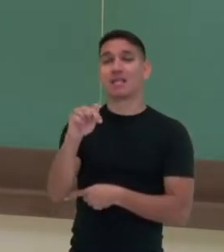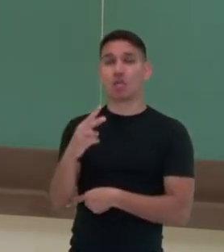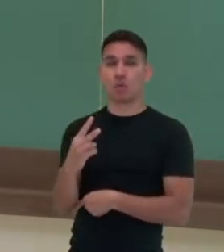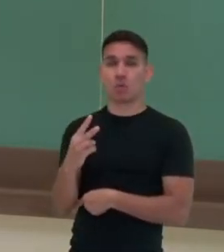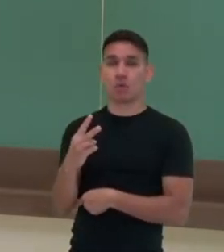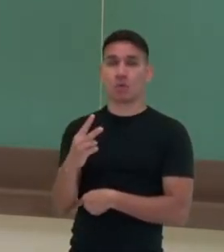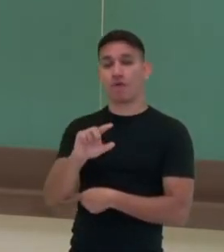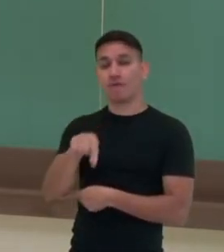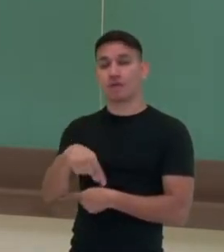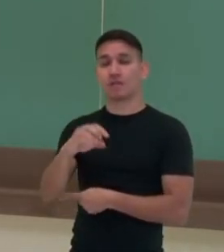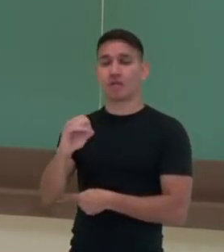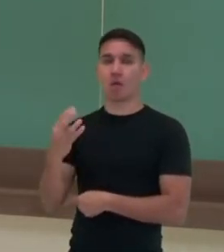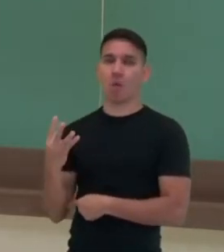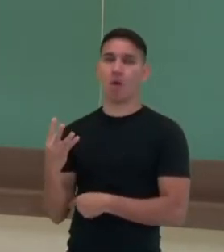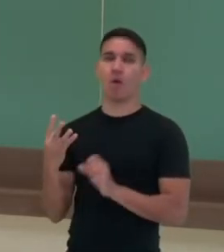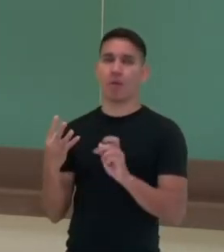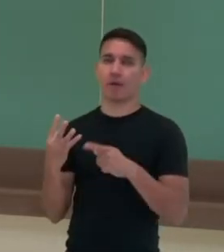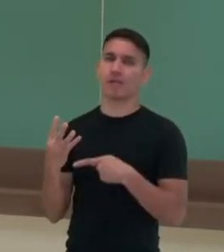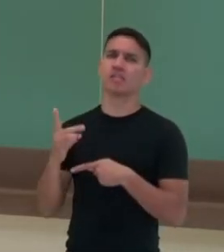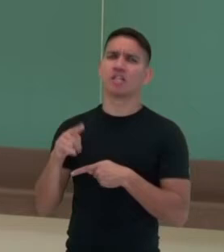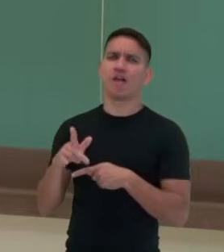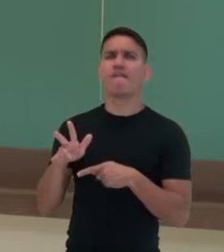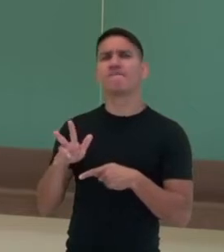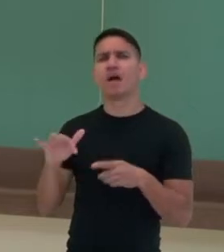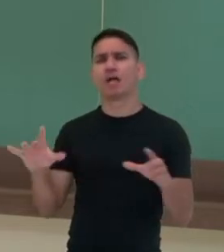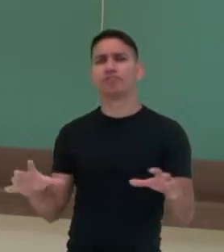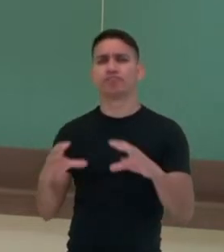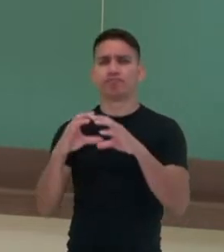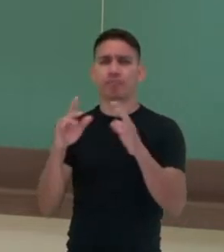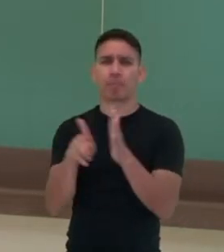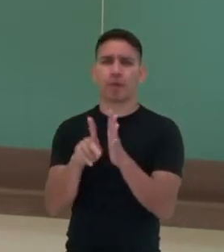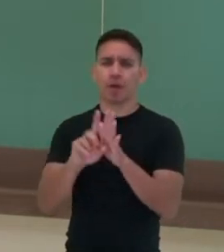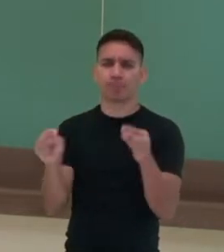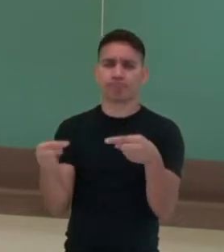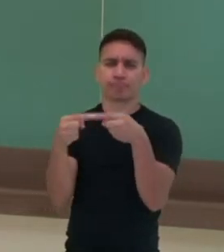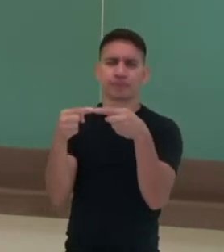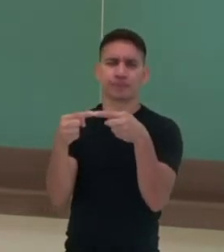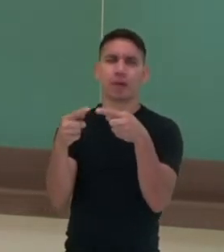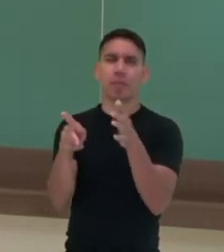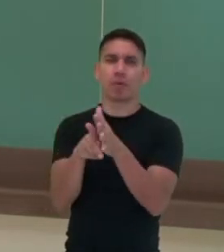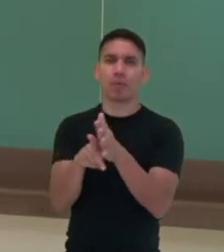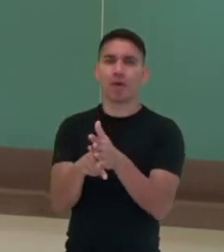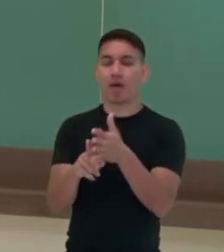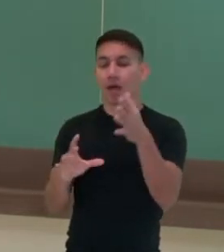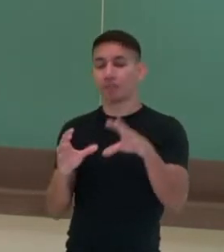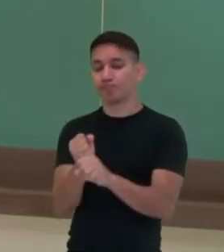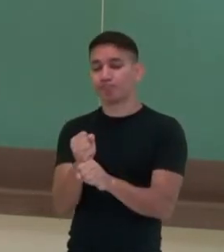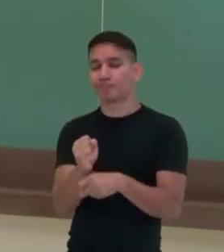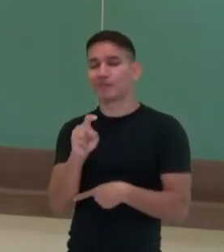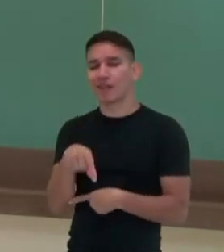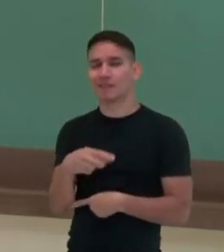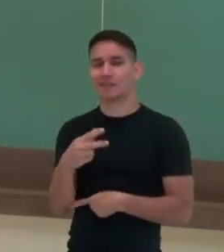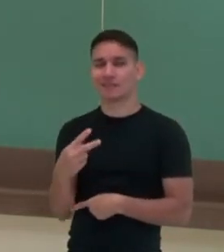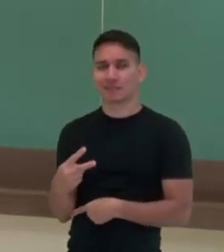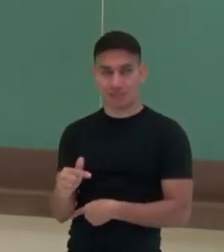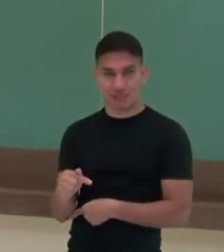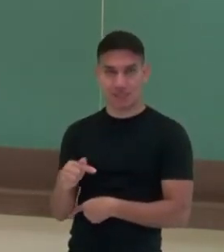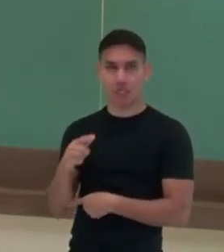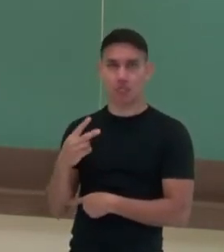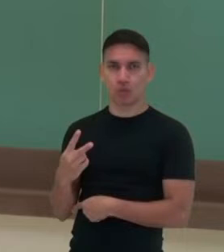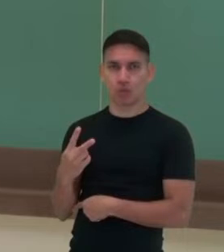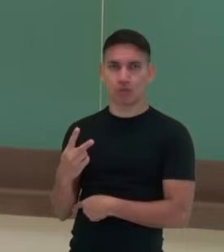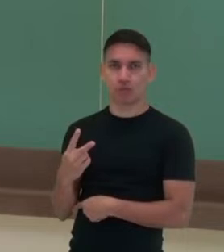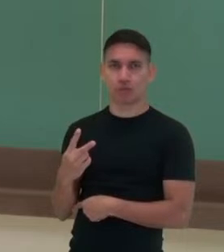72,04. Tá? Isso a gente arredonda ali para 72 polegadas, tá bom? Então, usaremos essa ideia, né, de uma